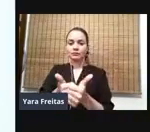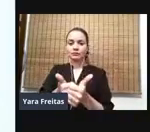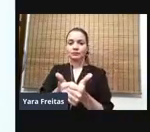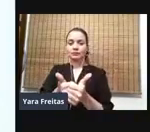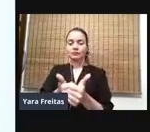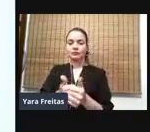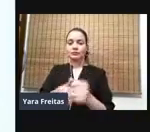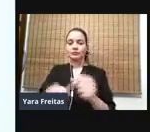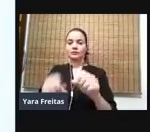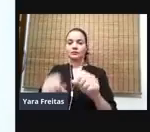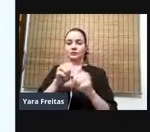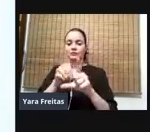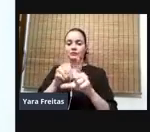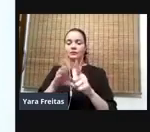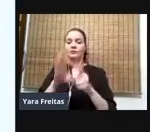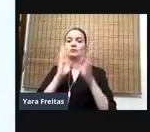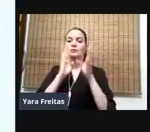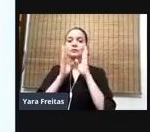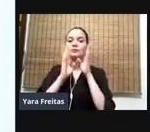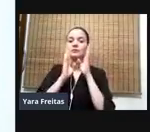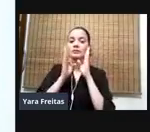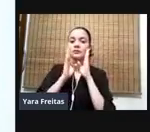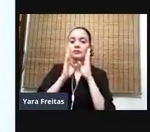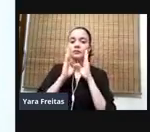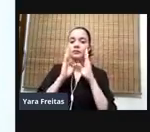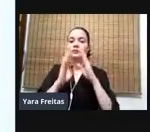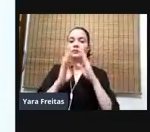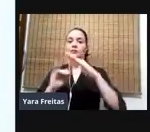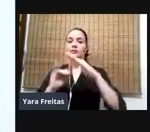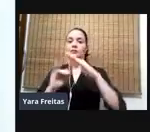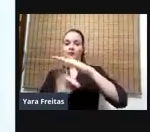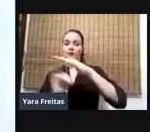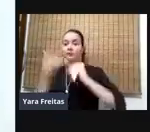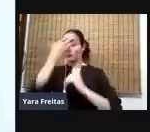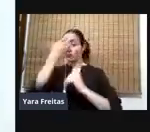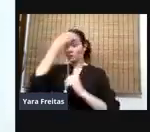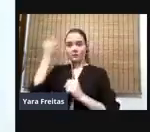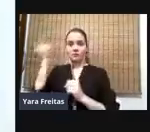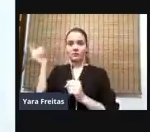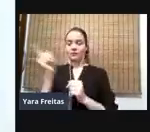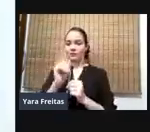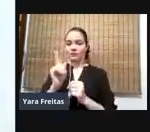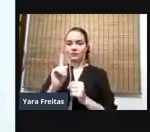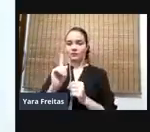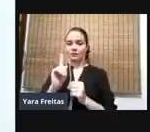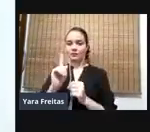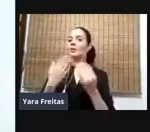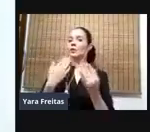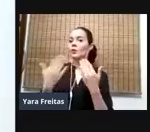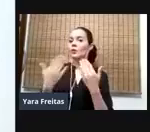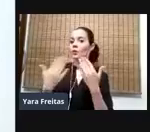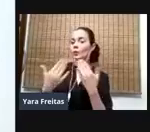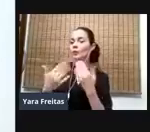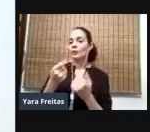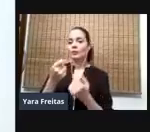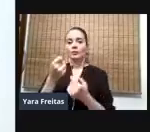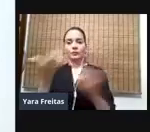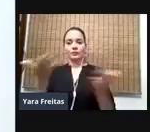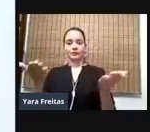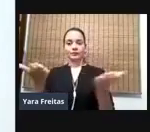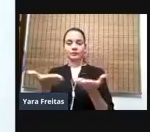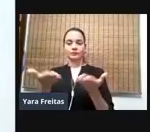no Facebook do Instituto Não Me Esqueças, para bater um papo hoje aqui com a gente. Sejam